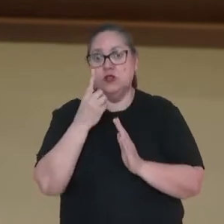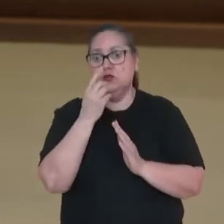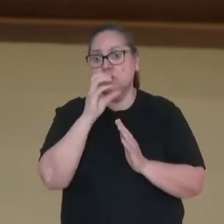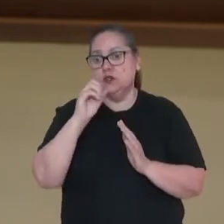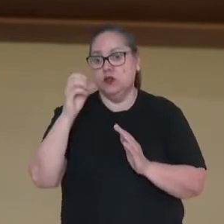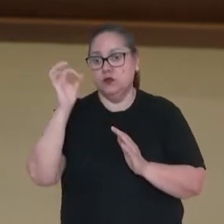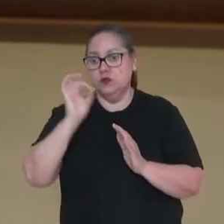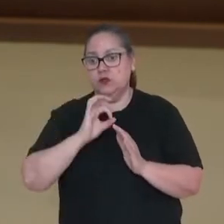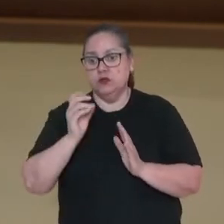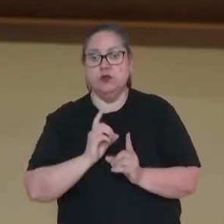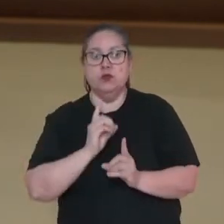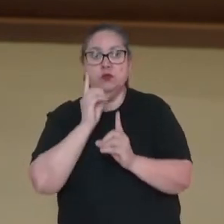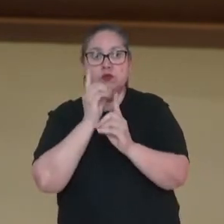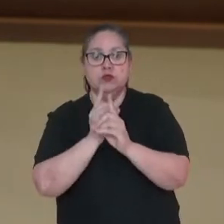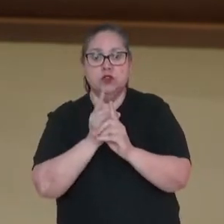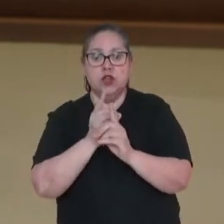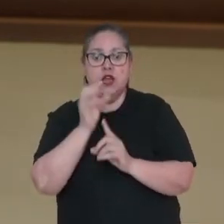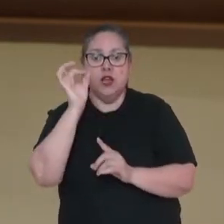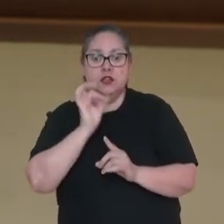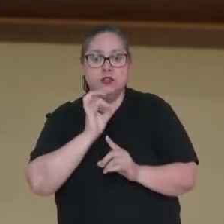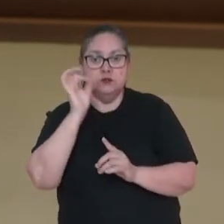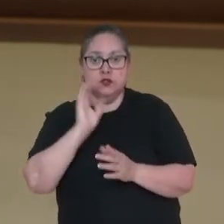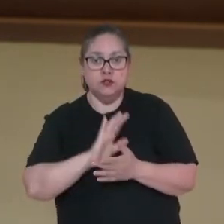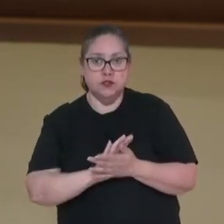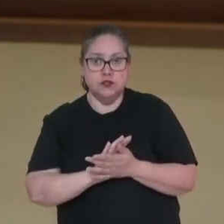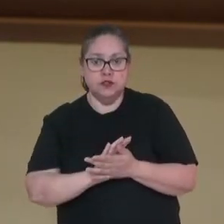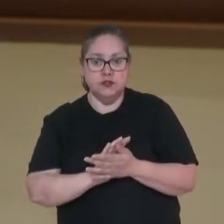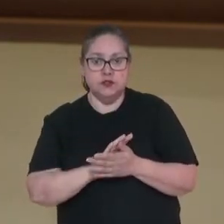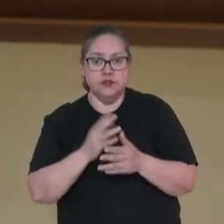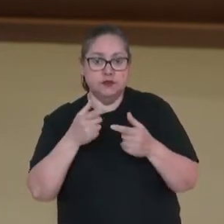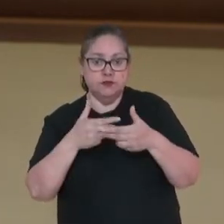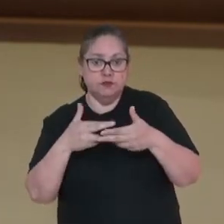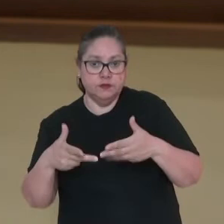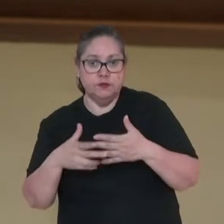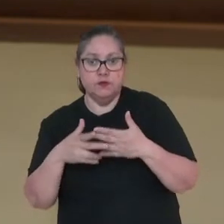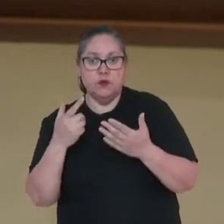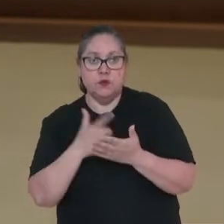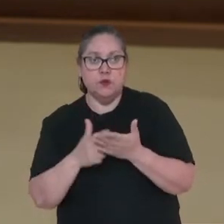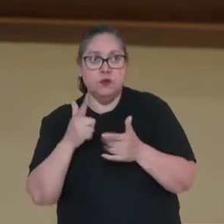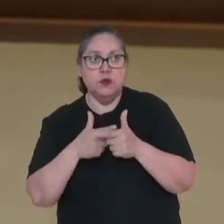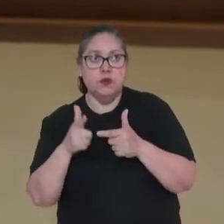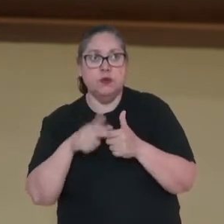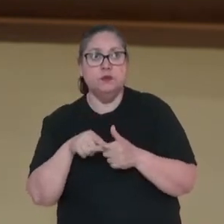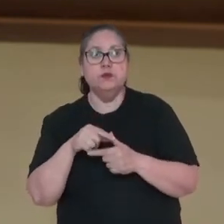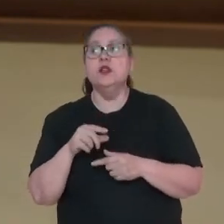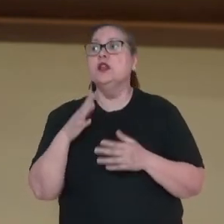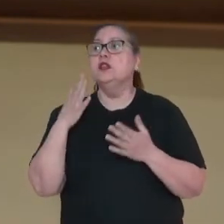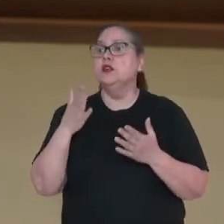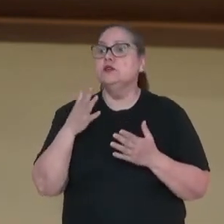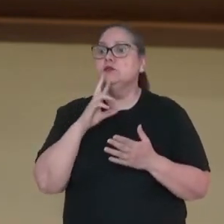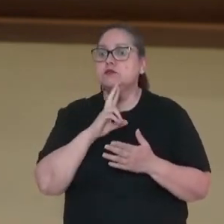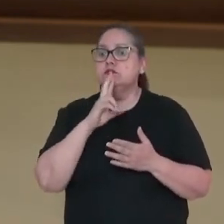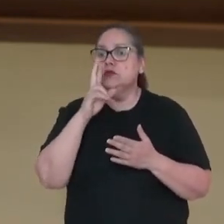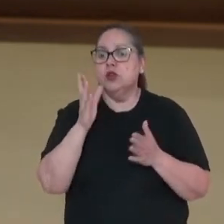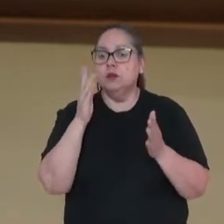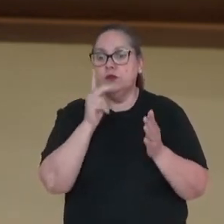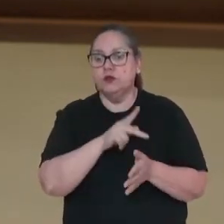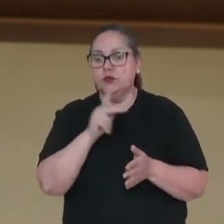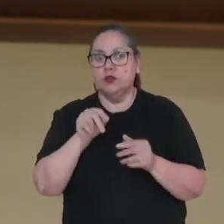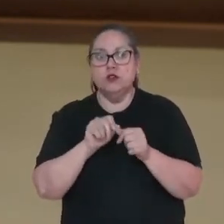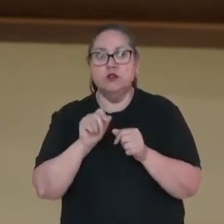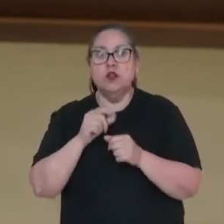valor e eu encontrarei a taxa percentual das peças que apresentam defeito. Então, foi isso que a professora fez